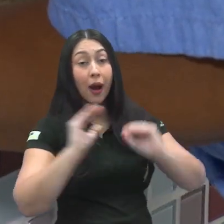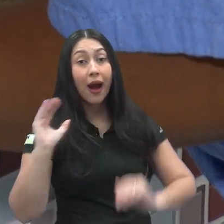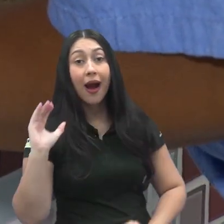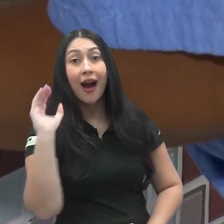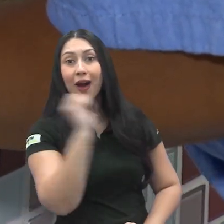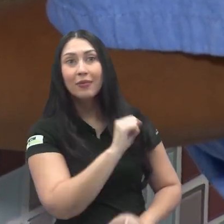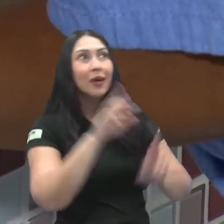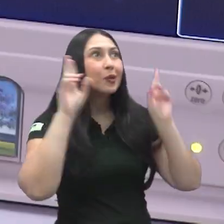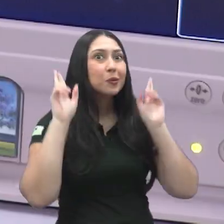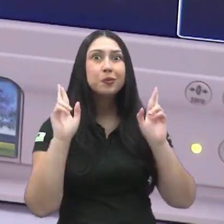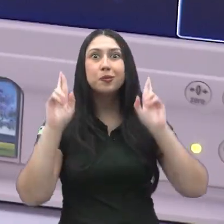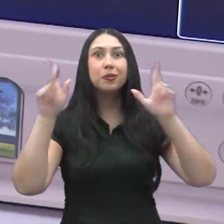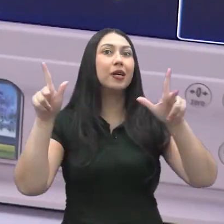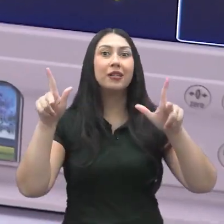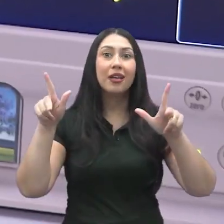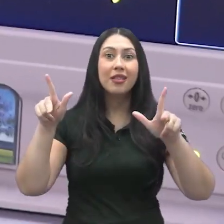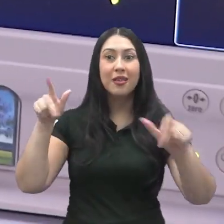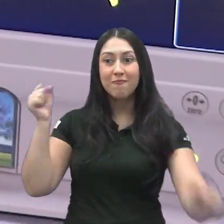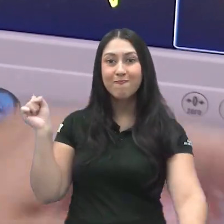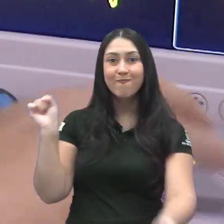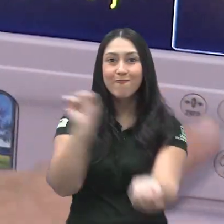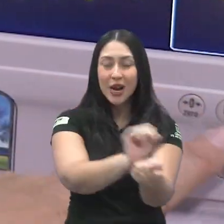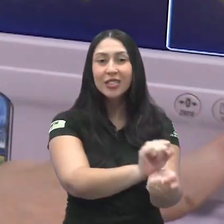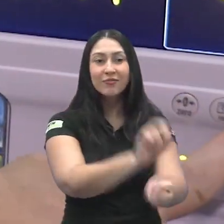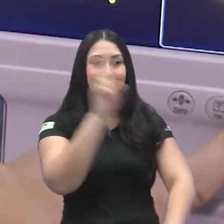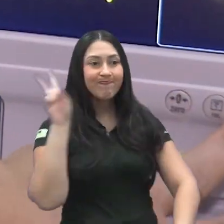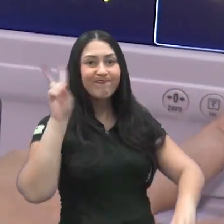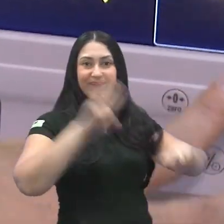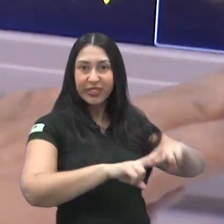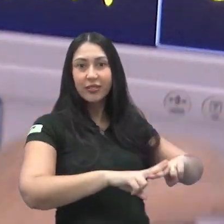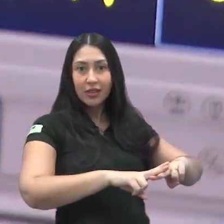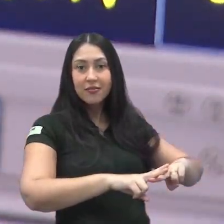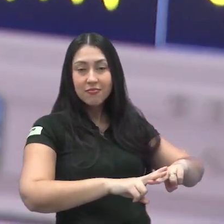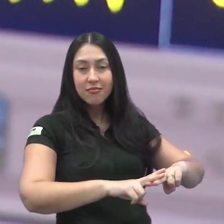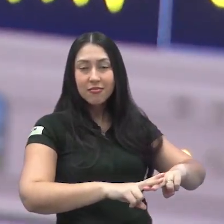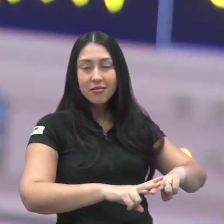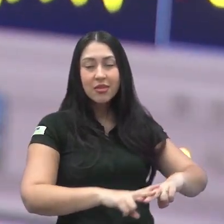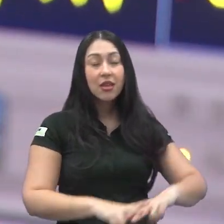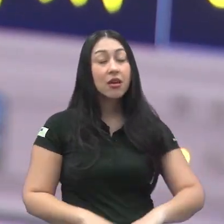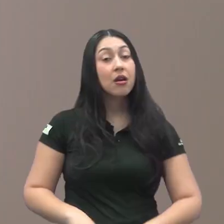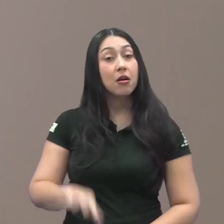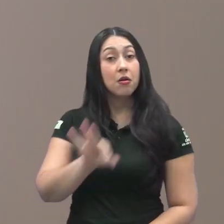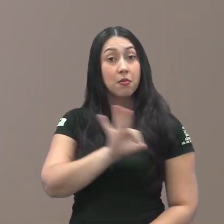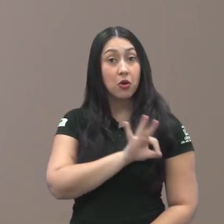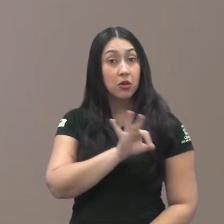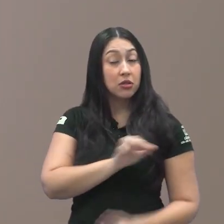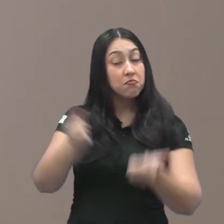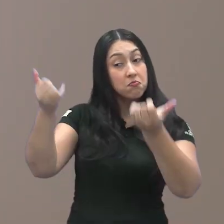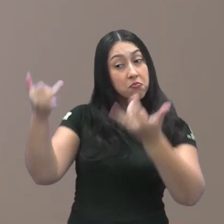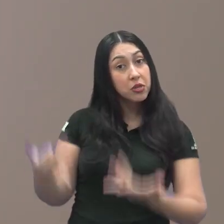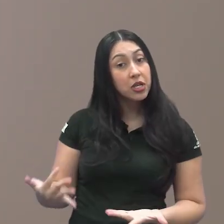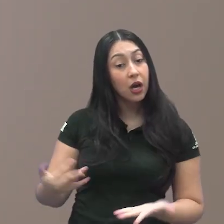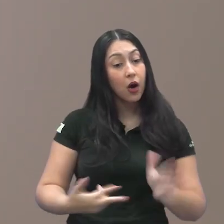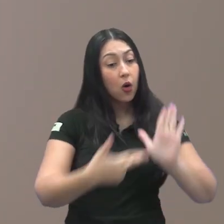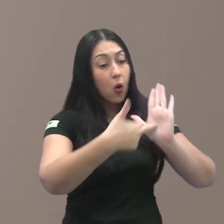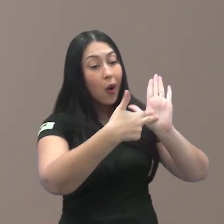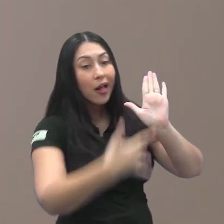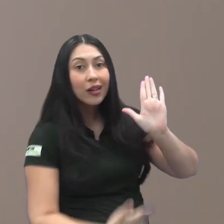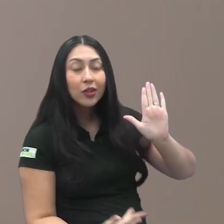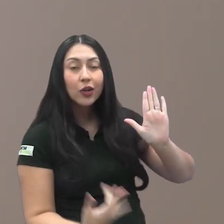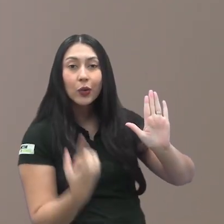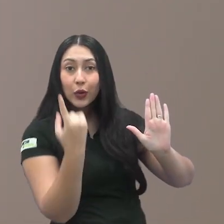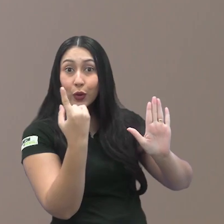comunicação rápida pode significar a diferença entre liberdade e a prisão de um agressor. Para a polícia, receber o